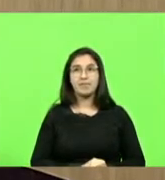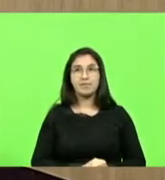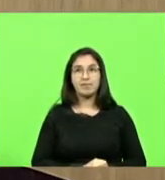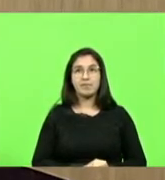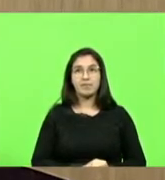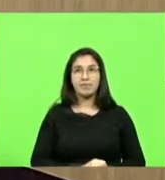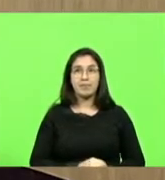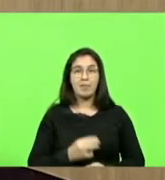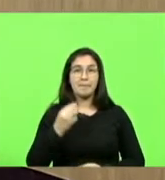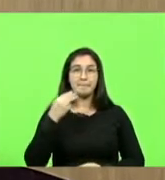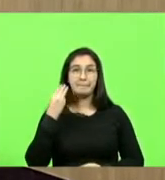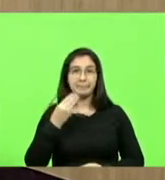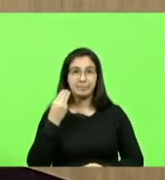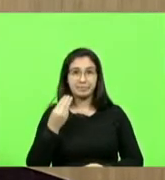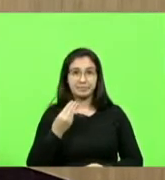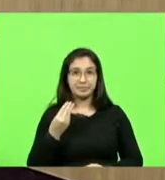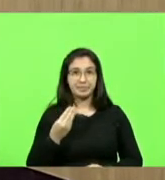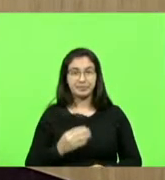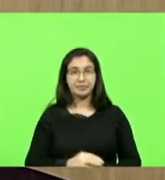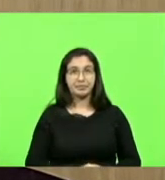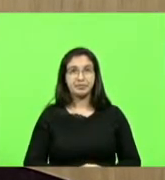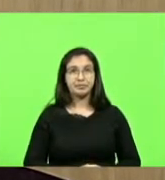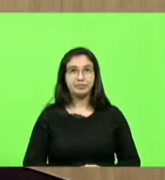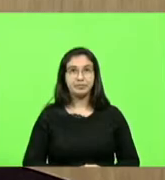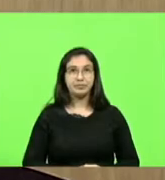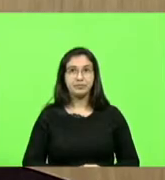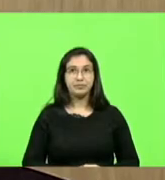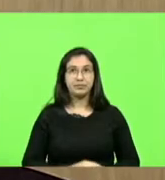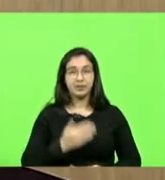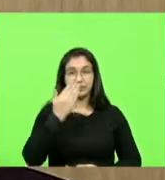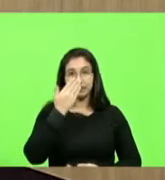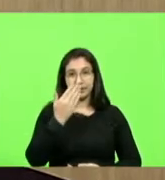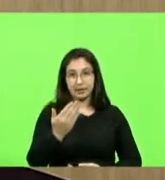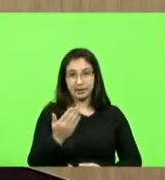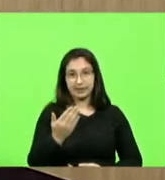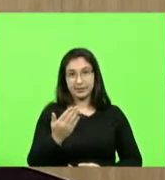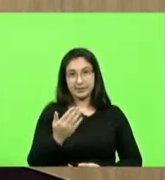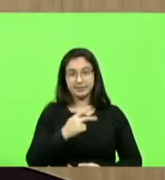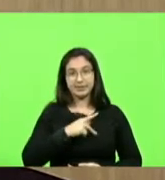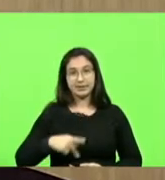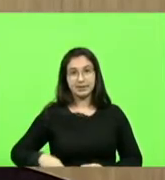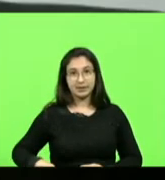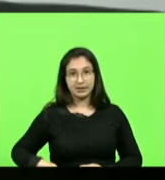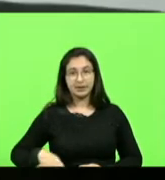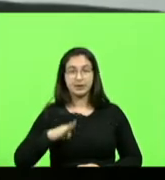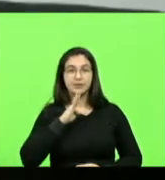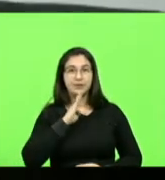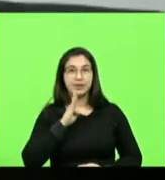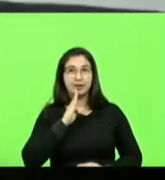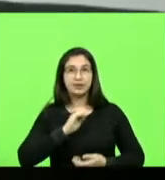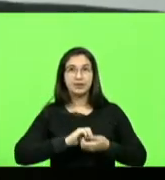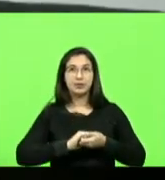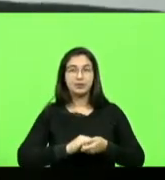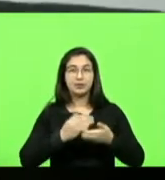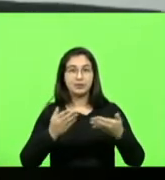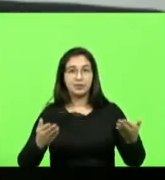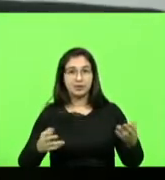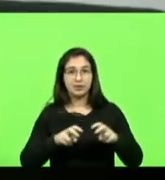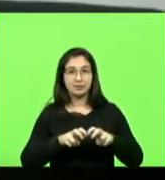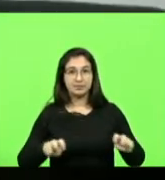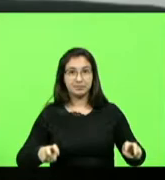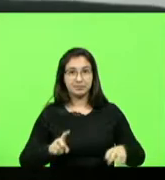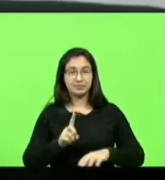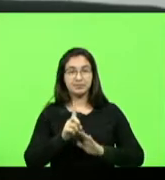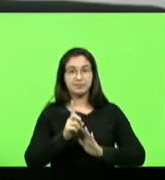Márcio Machado. Pois não, deputado. Obrigado, presidente. Deputado Nilson Berlanda, cumprimento Vossa Excelência, meus diretores,